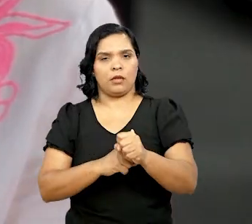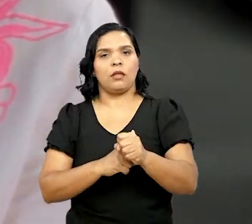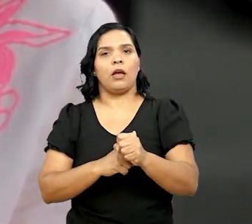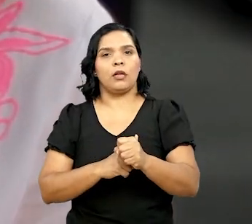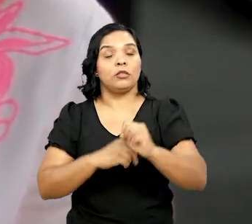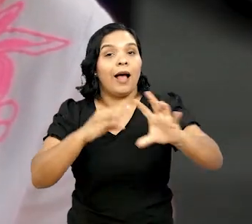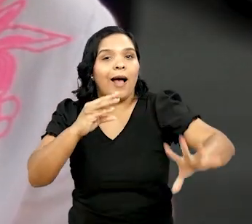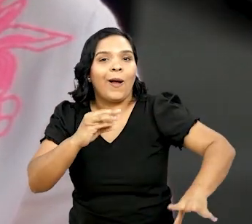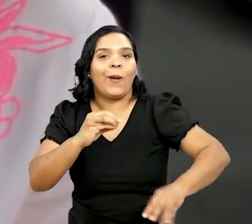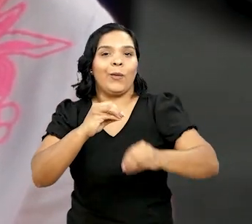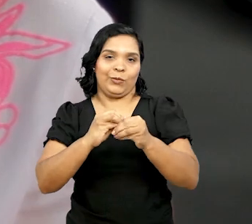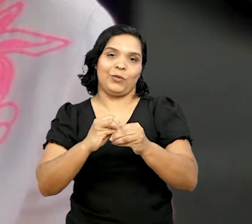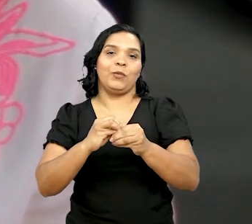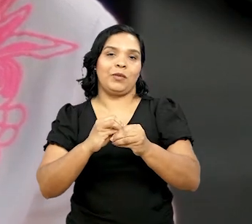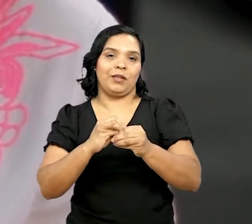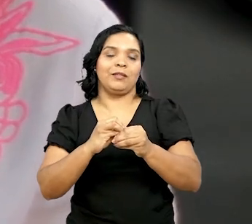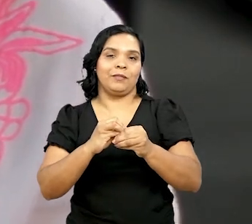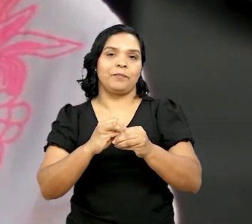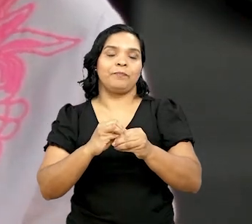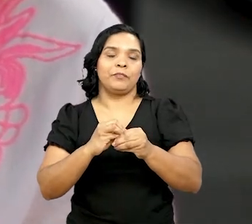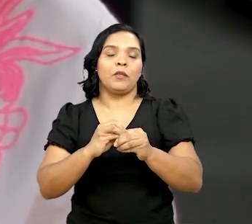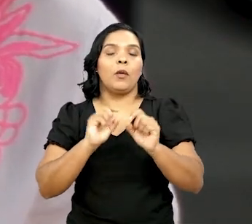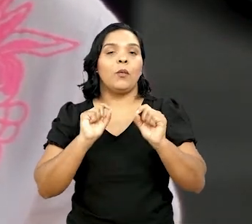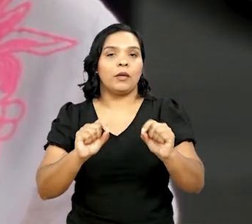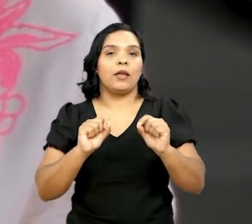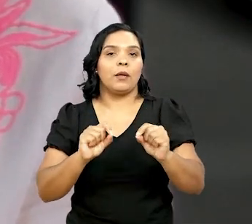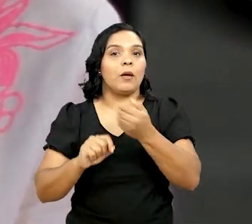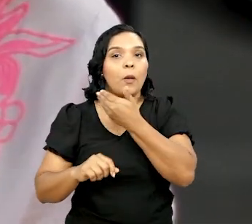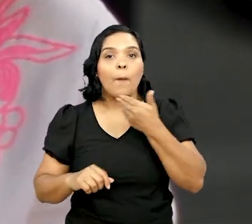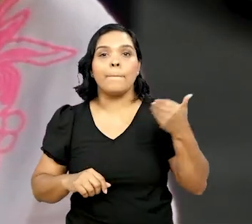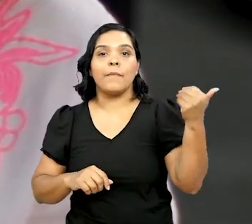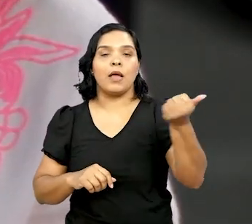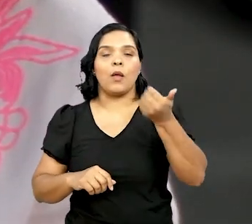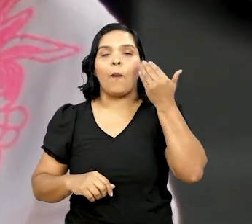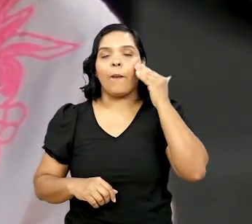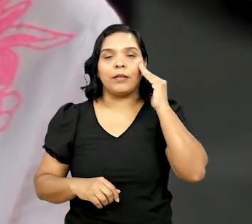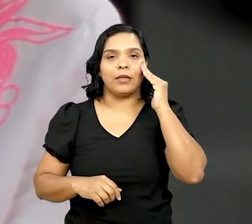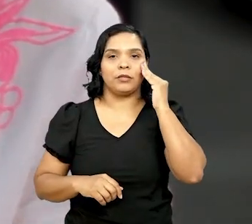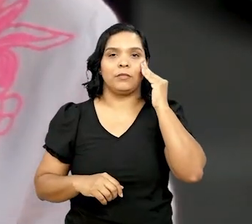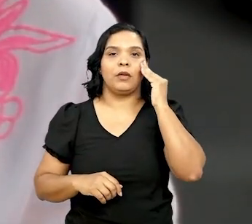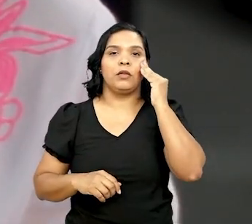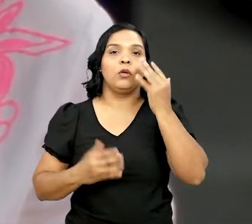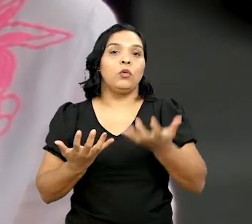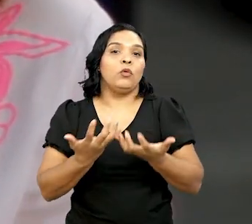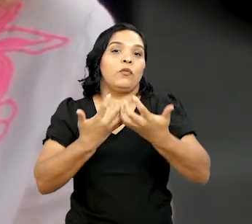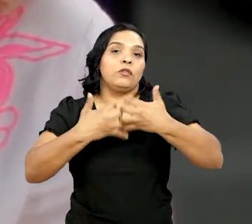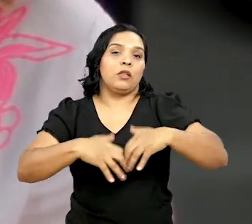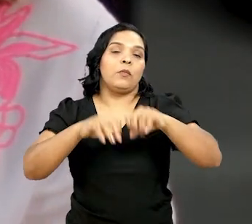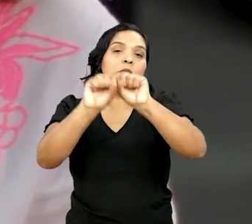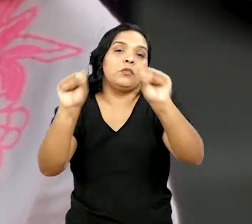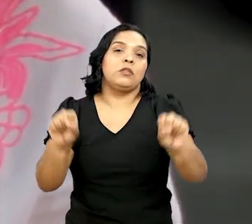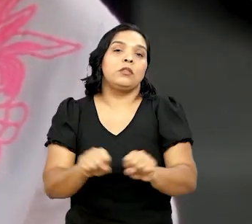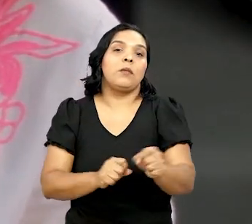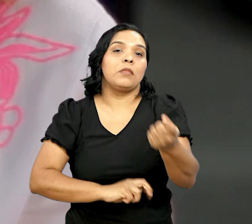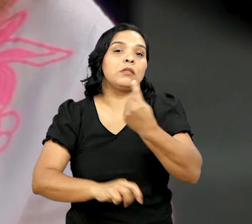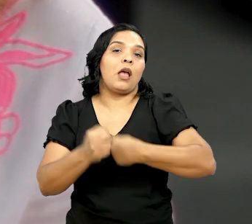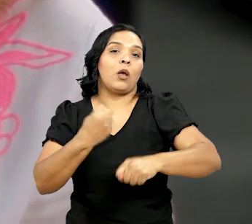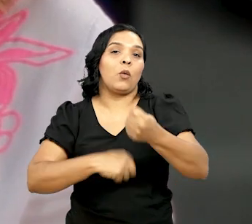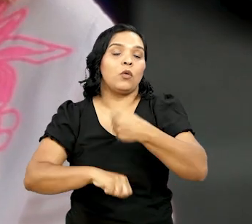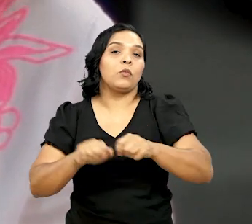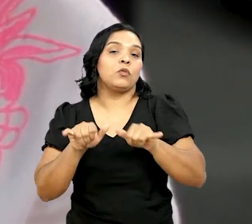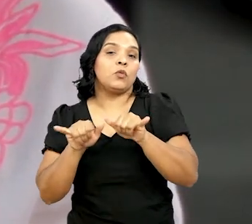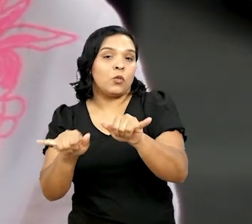você está contribuindo, é óbvio, né, para o melhor entendimento do funcionamento dos sistemas econômicos,